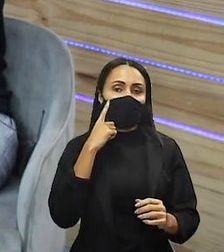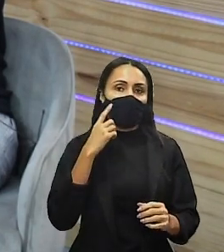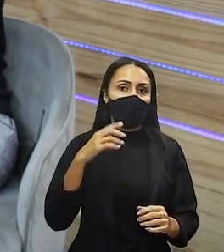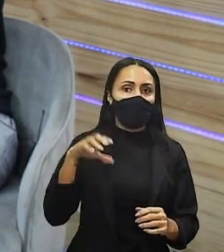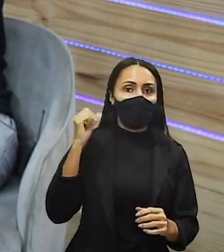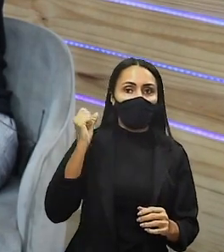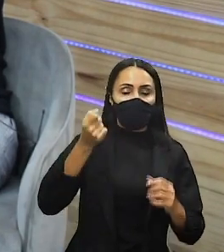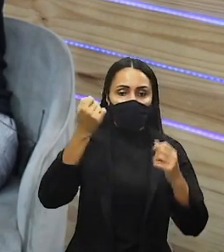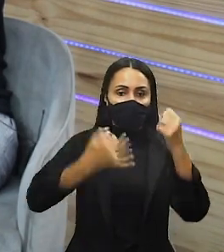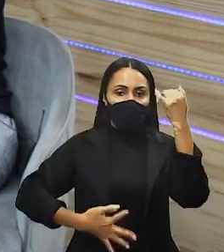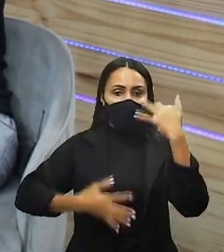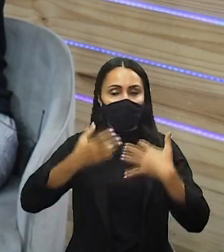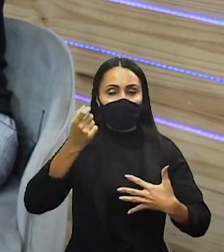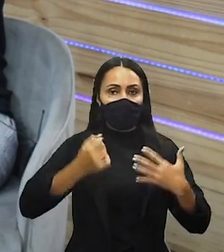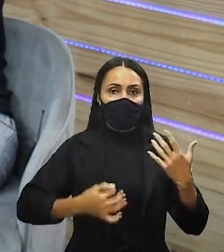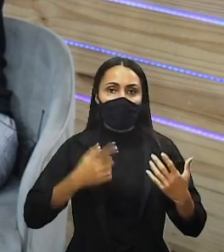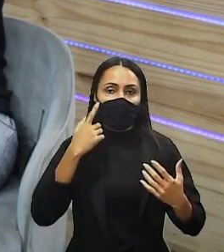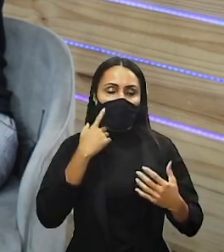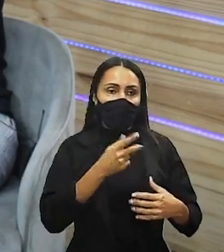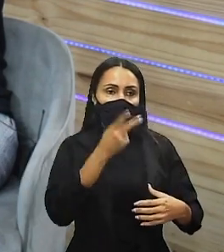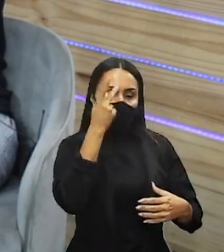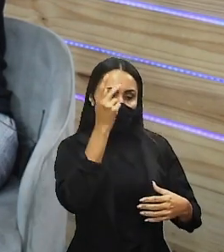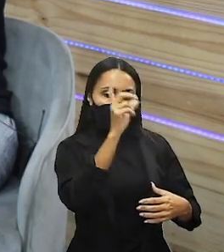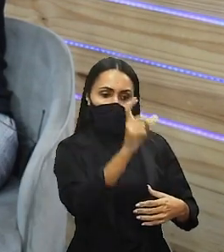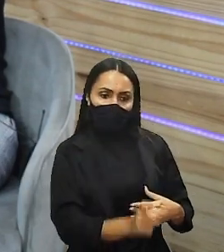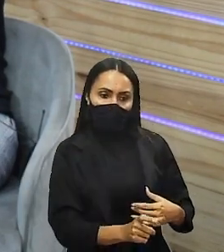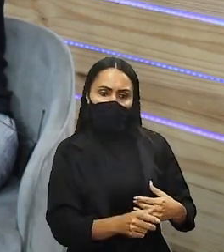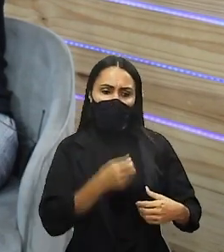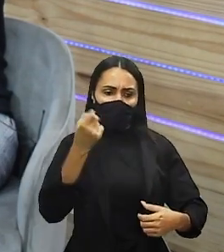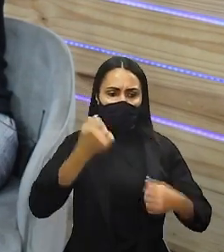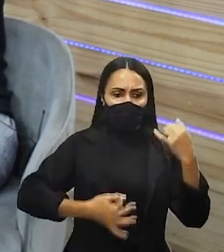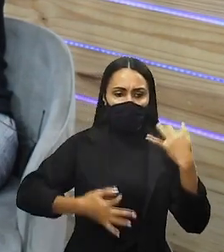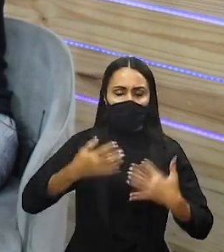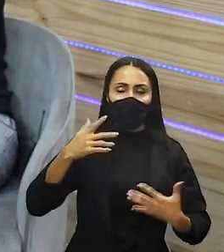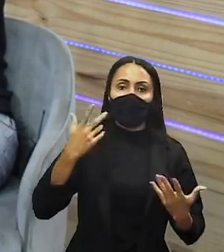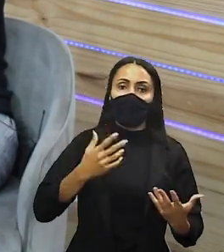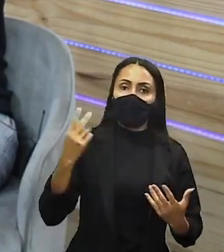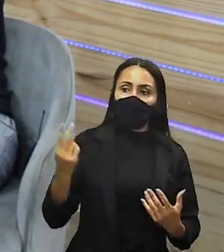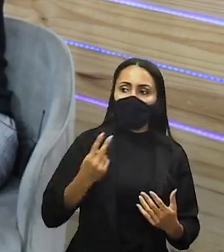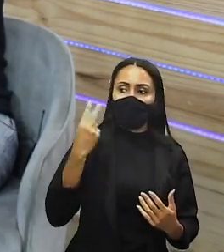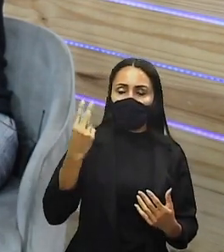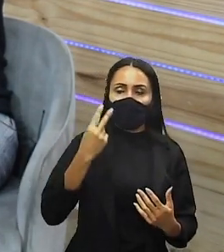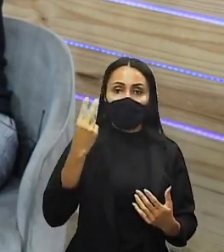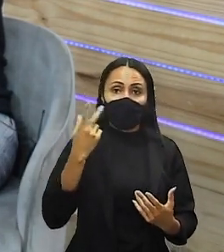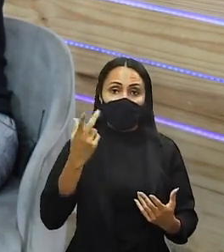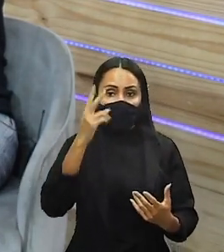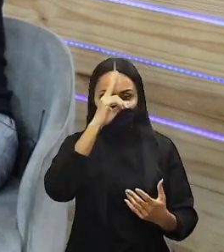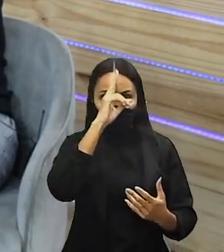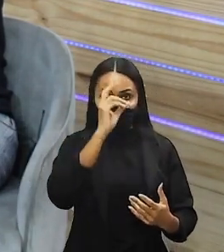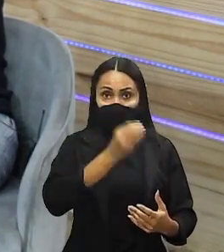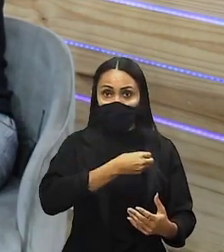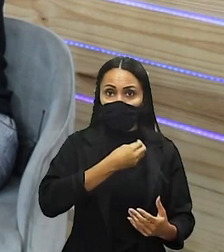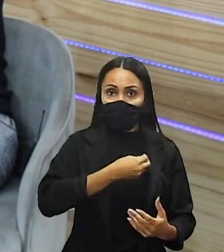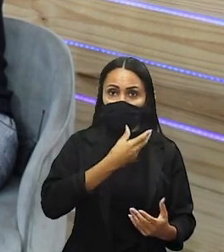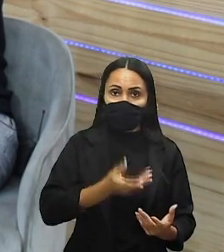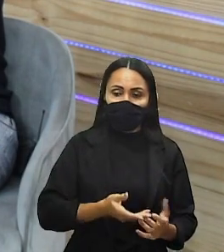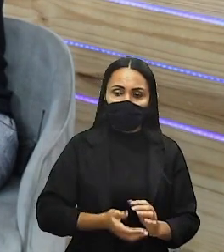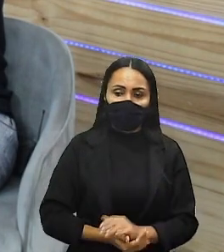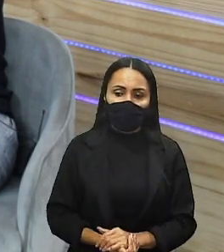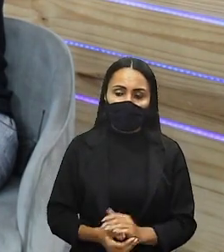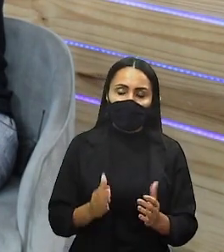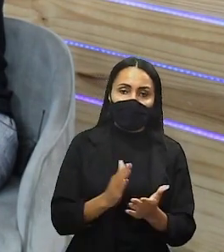relato daquele, eu vi o relato daquela, eu valorizar aquela história de vida. Muitas